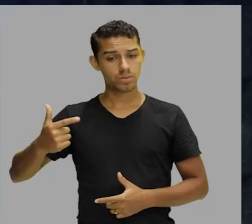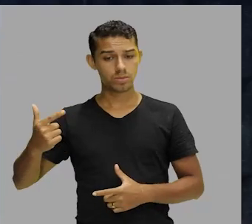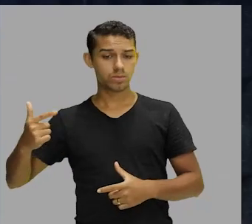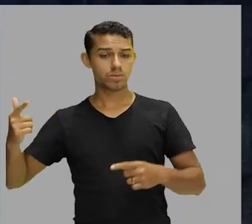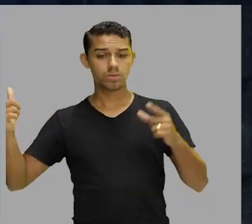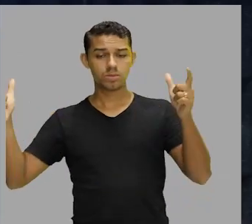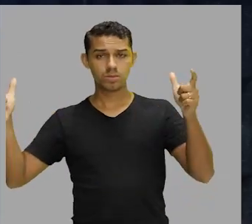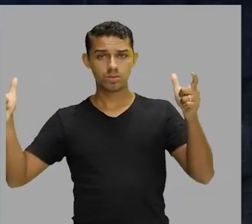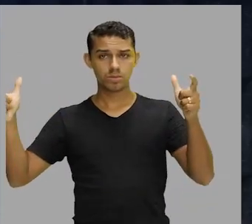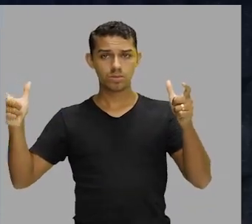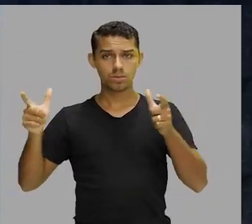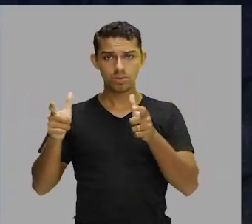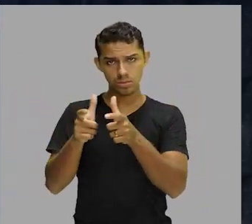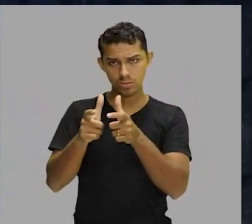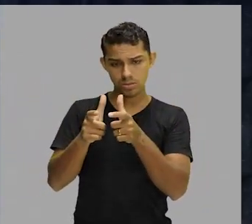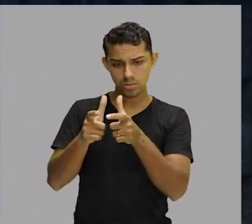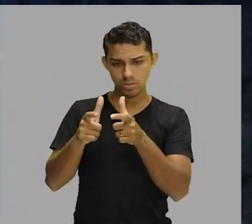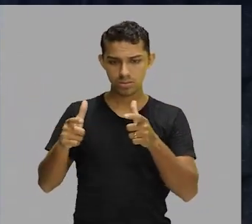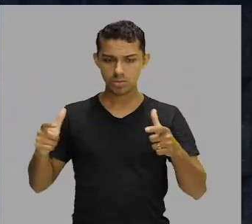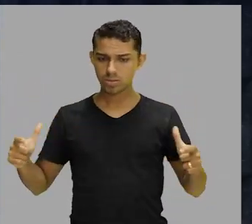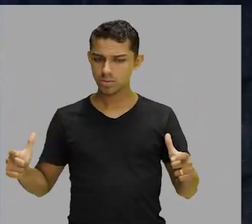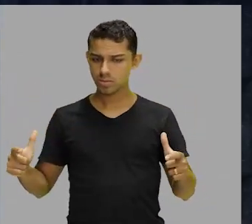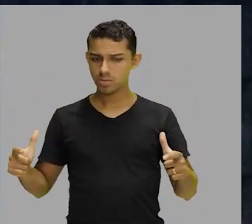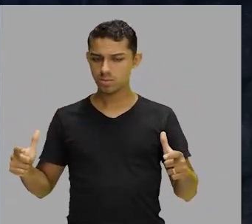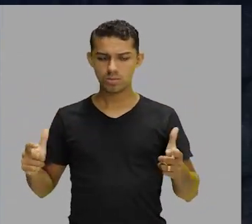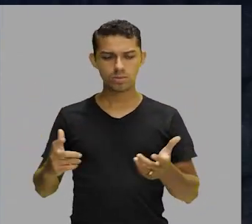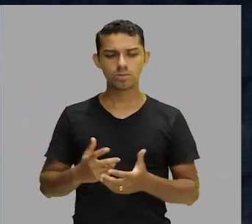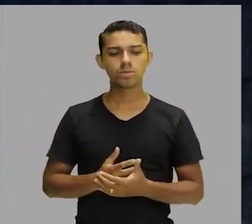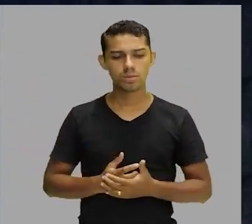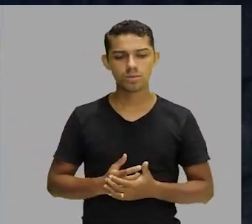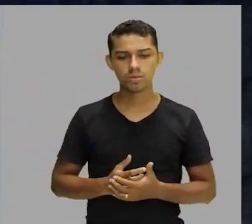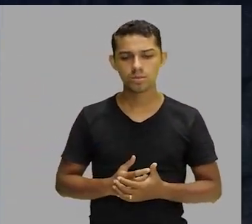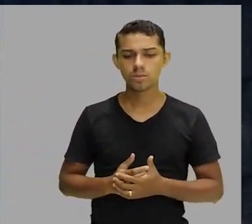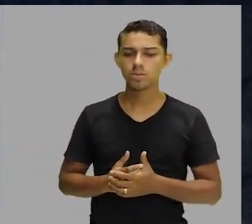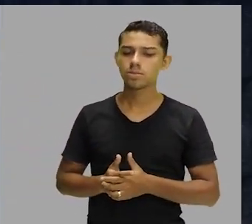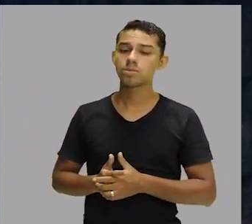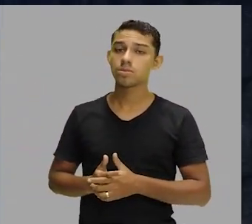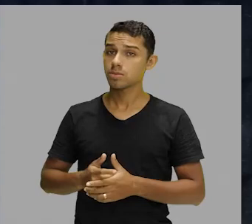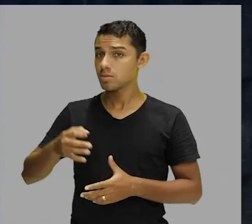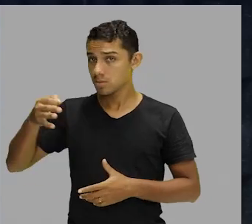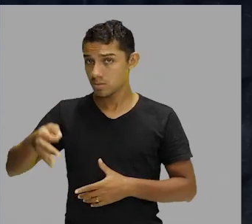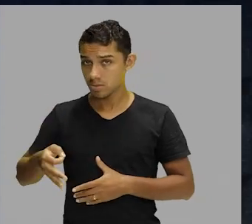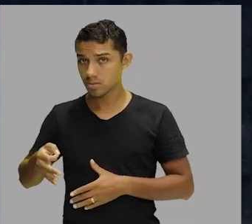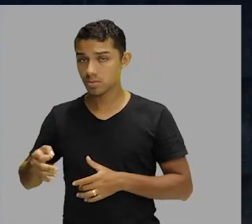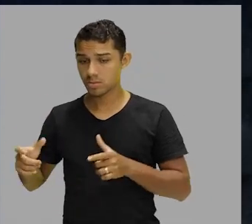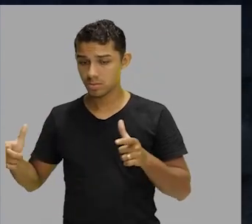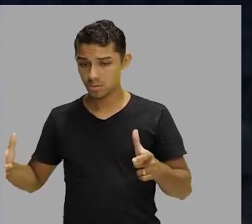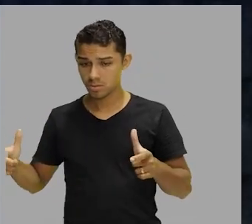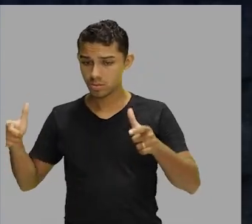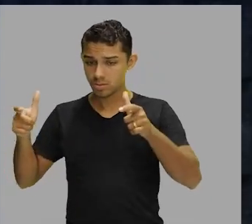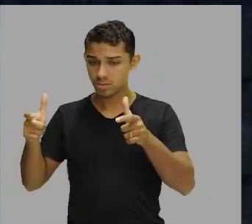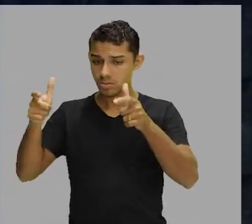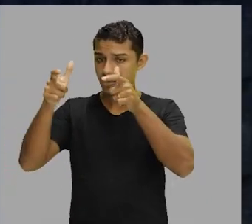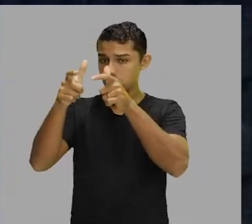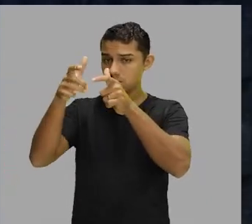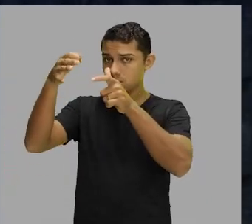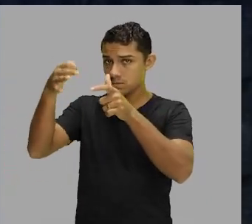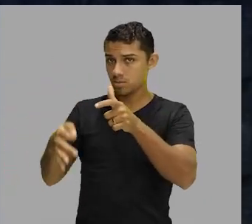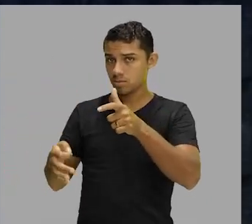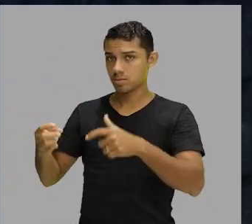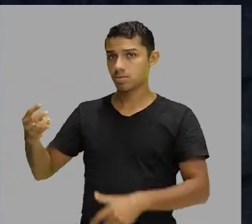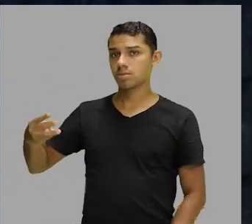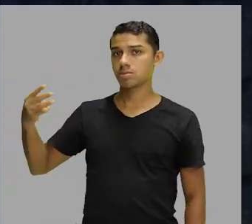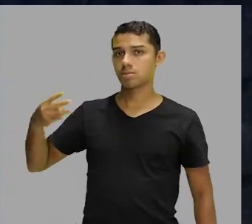diferente do que a gente está acostumado com uma pirâmide normal, e aqui uma pirâmide direta, uma pirâmide